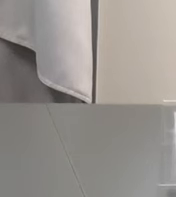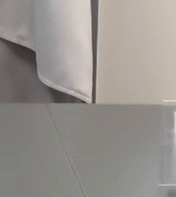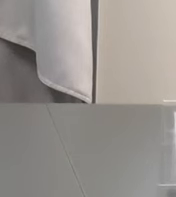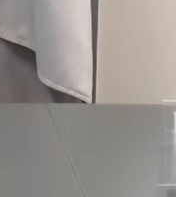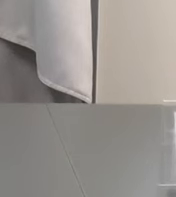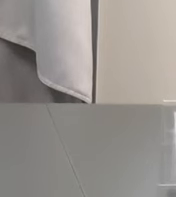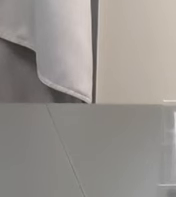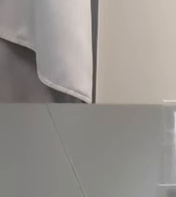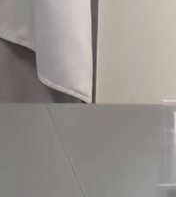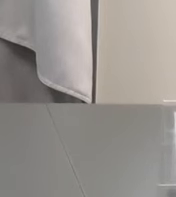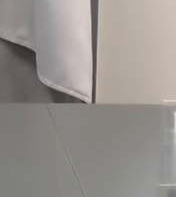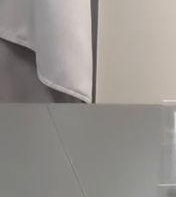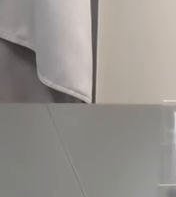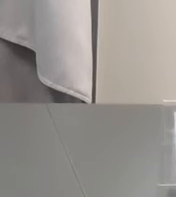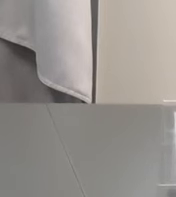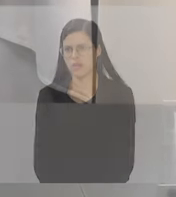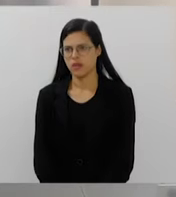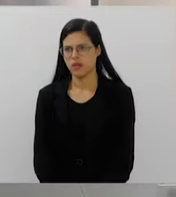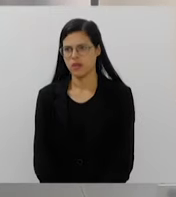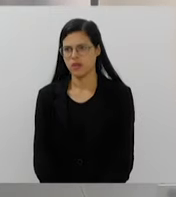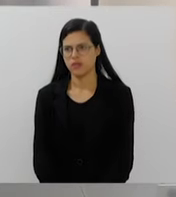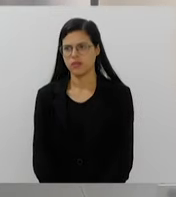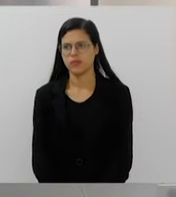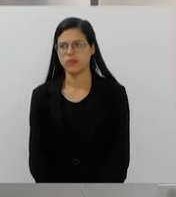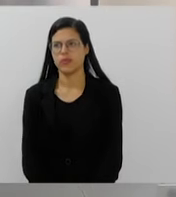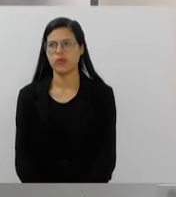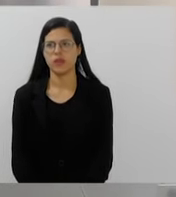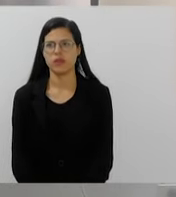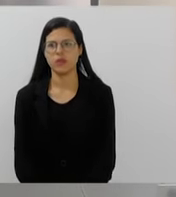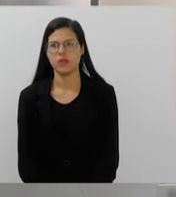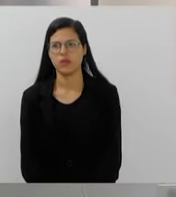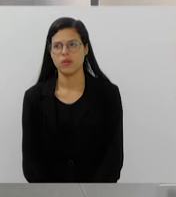que a minha proposição